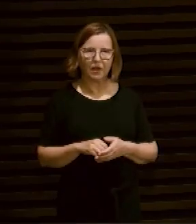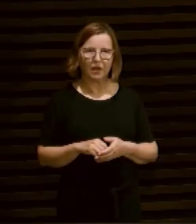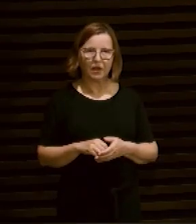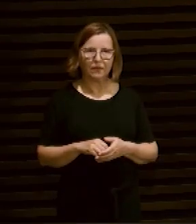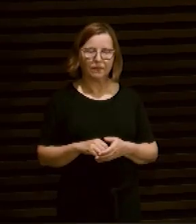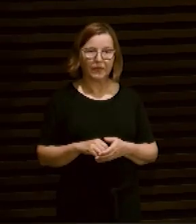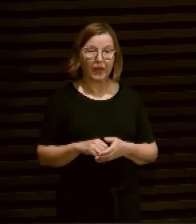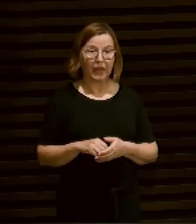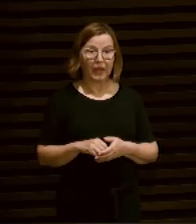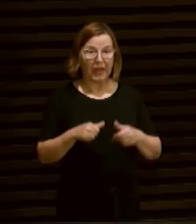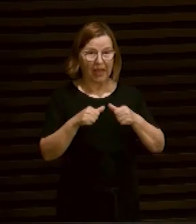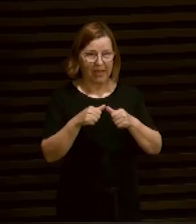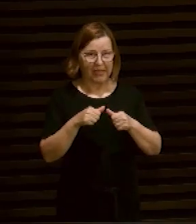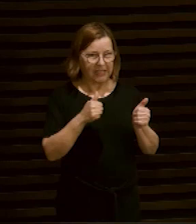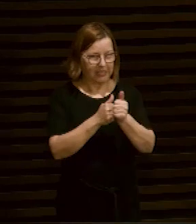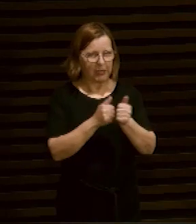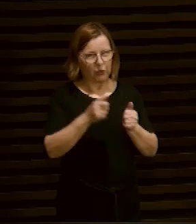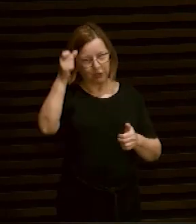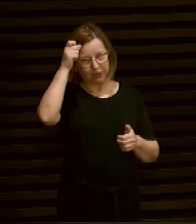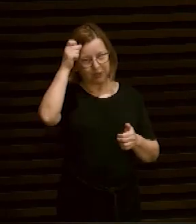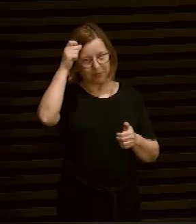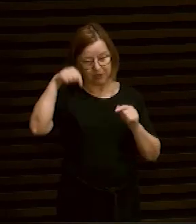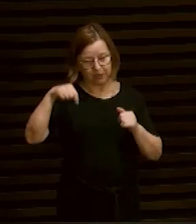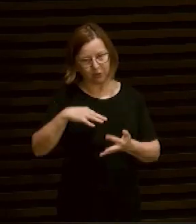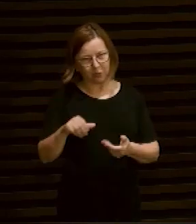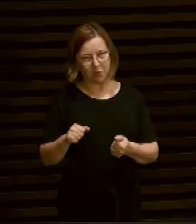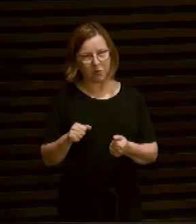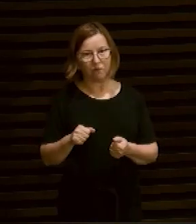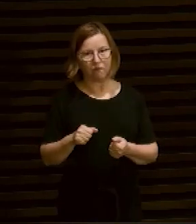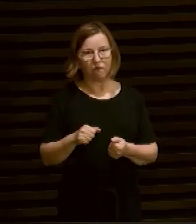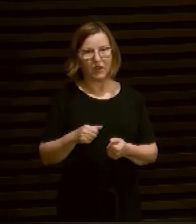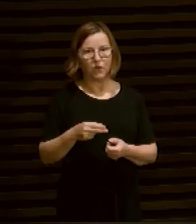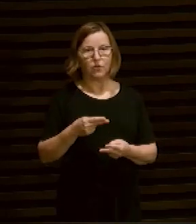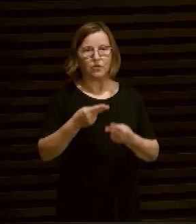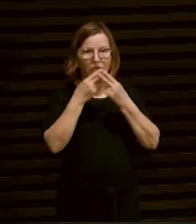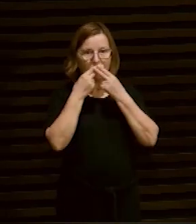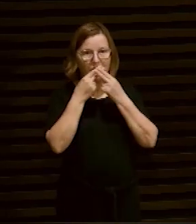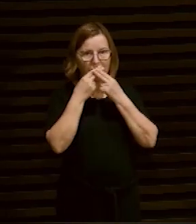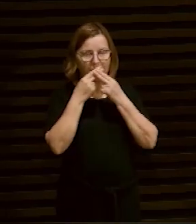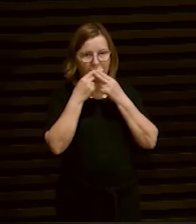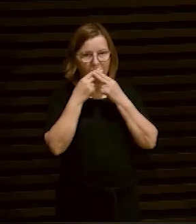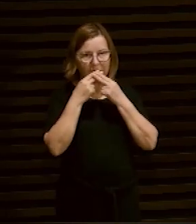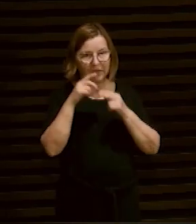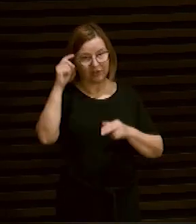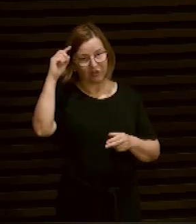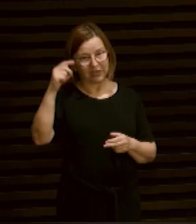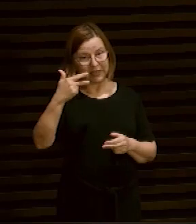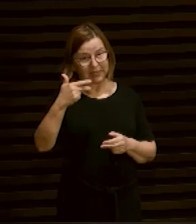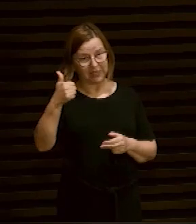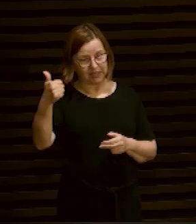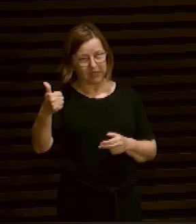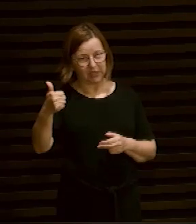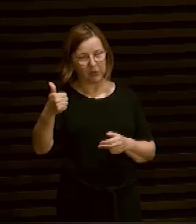Vão jejuar e vão orar. Orar, não sei se é orar. É invocar